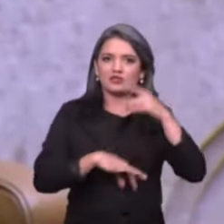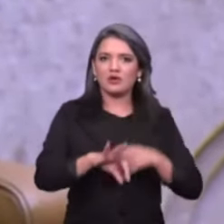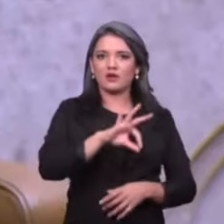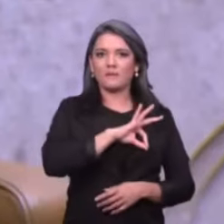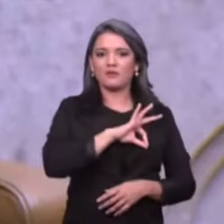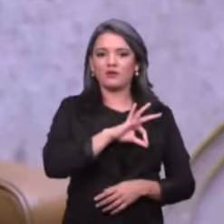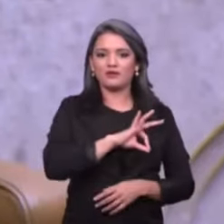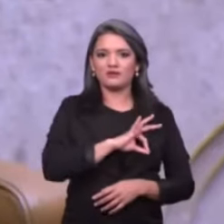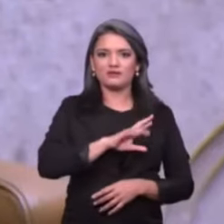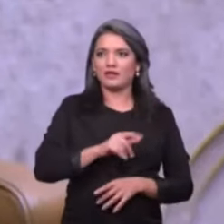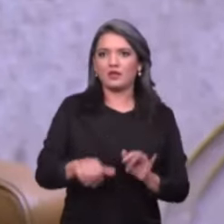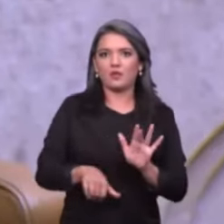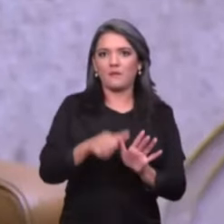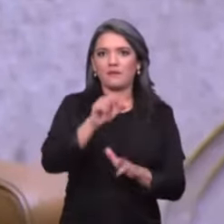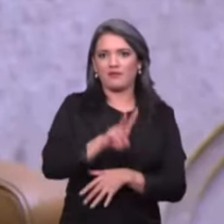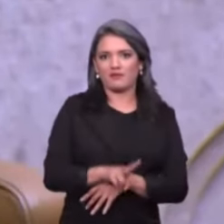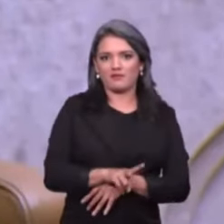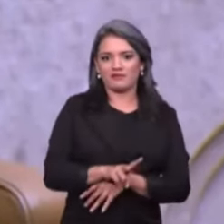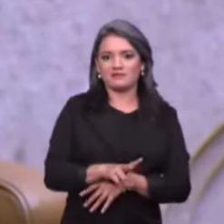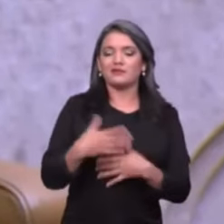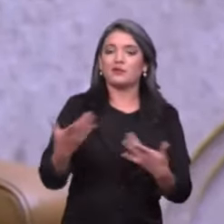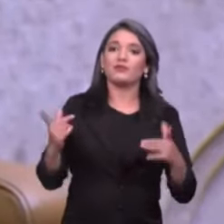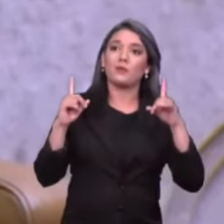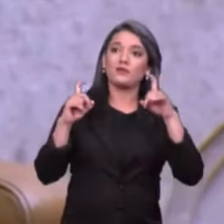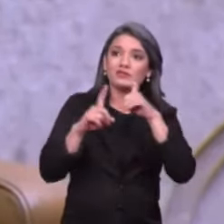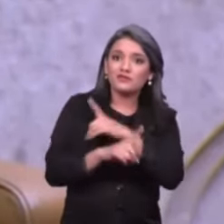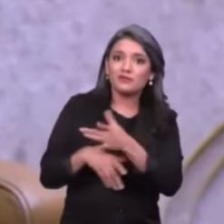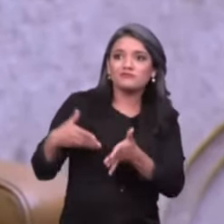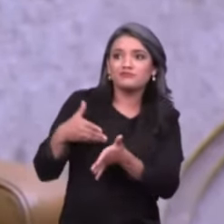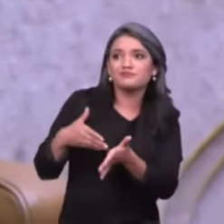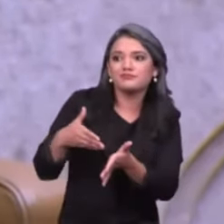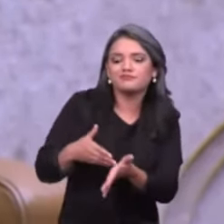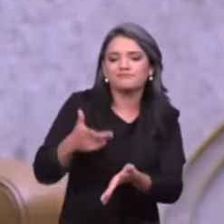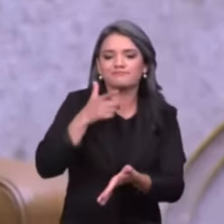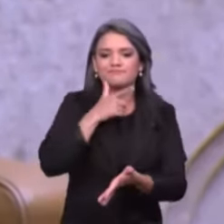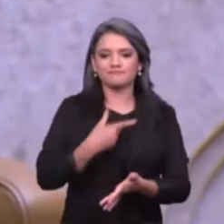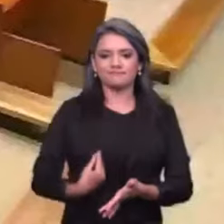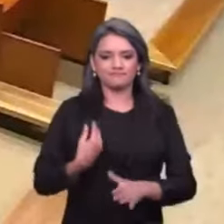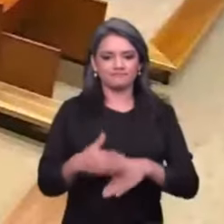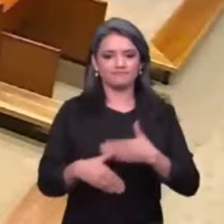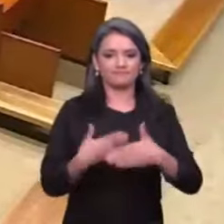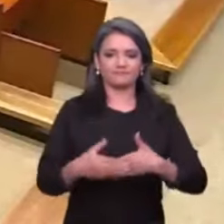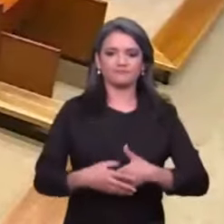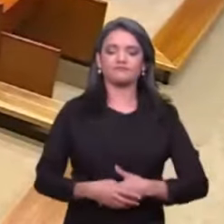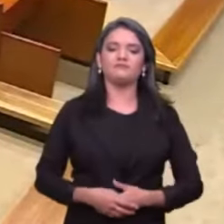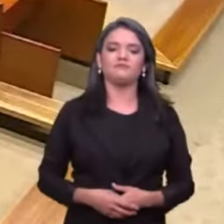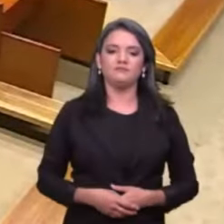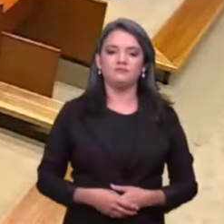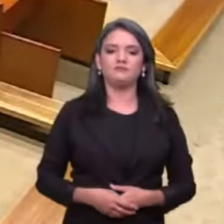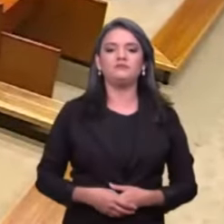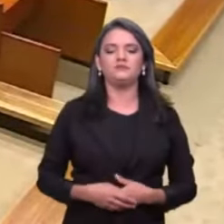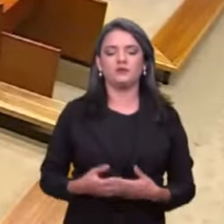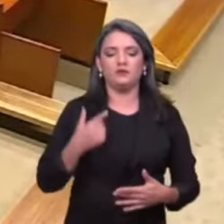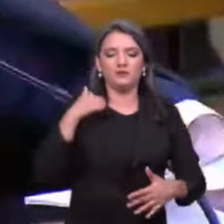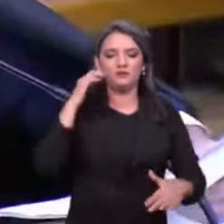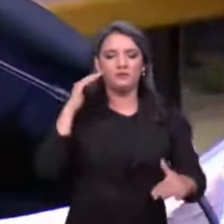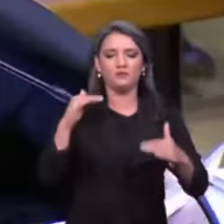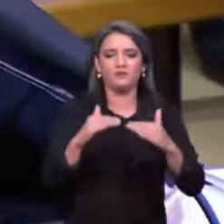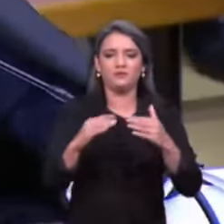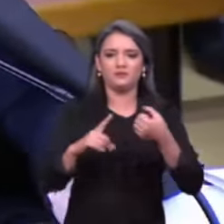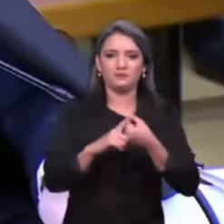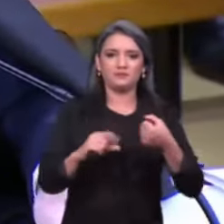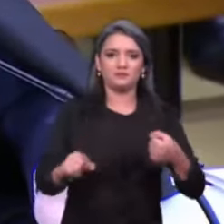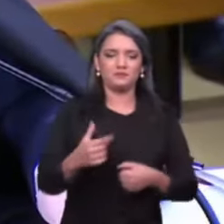na vida, numa vida que já é difícil. Quanto a isso, eu também não teria divergência. O artigo 28, parágrafo